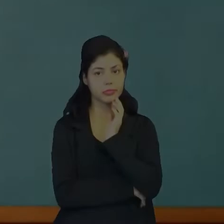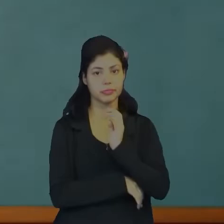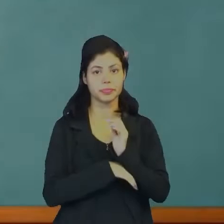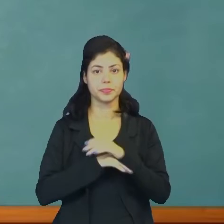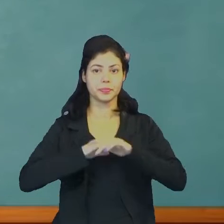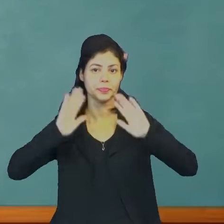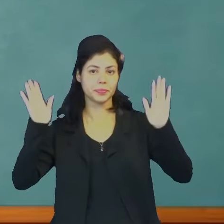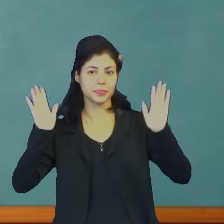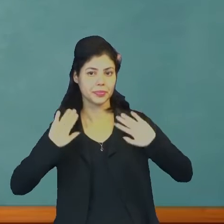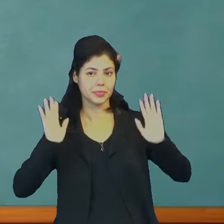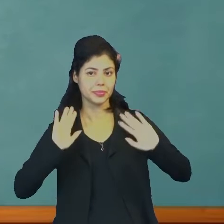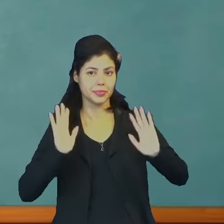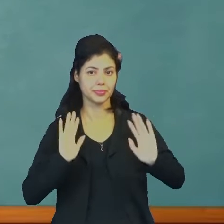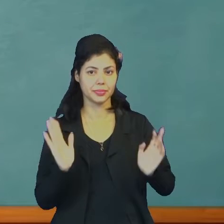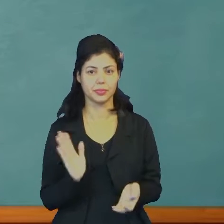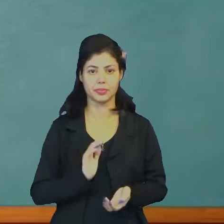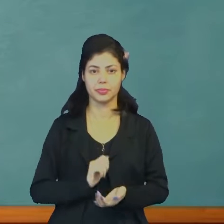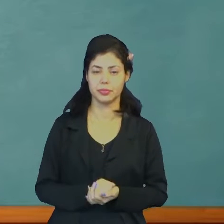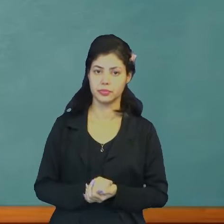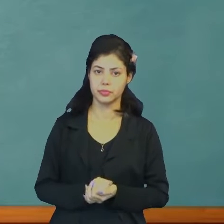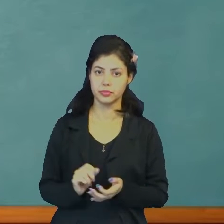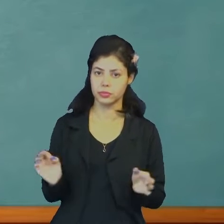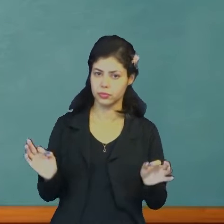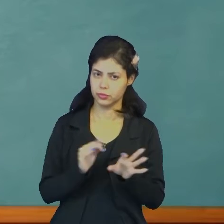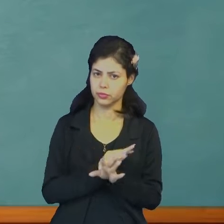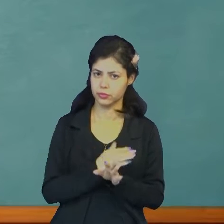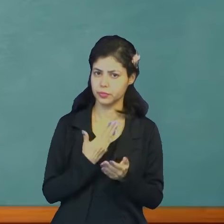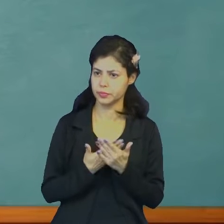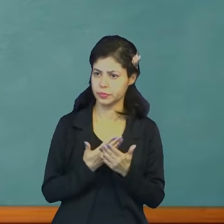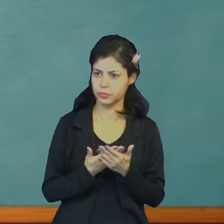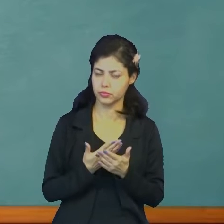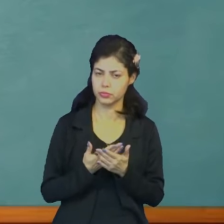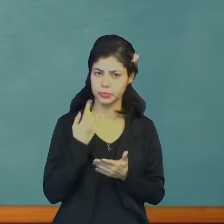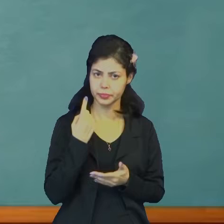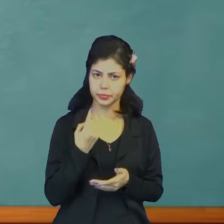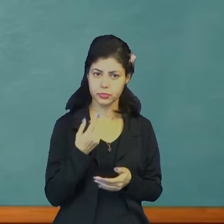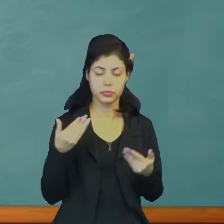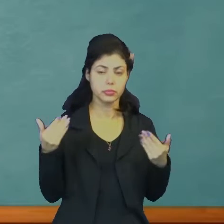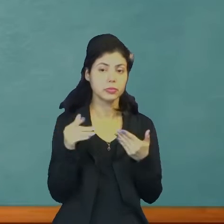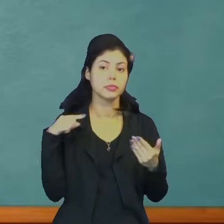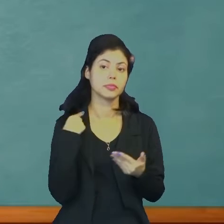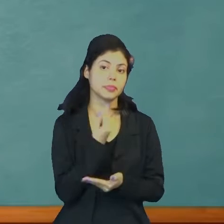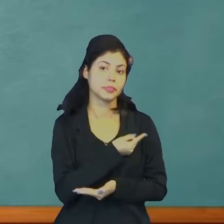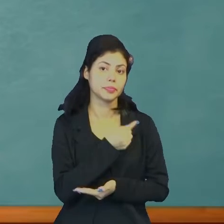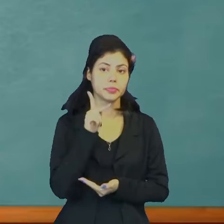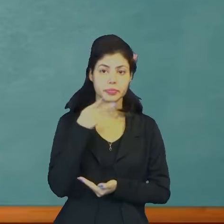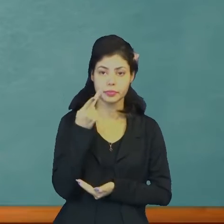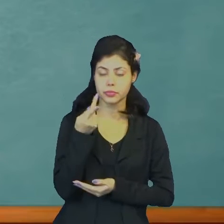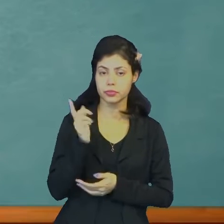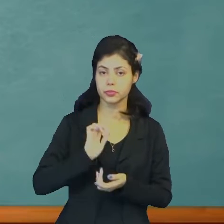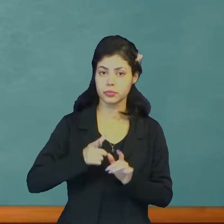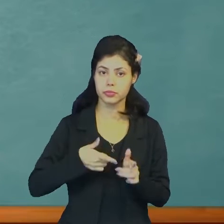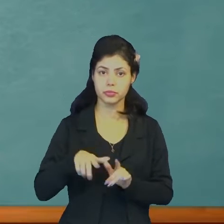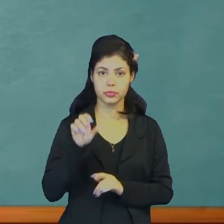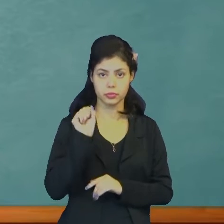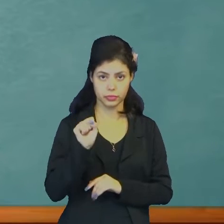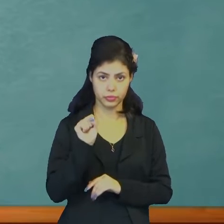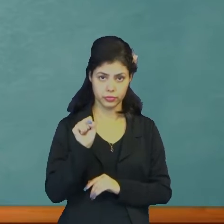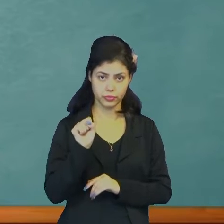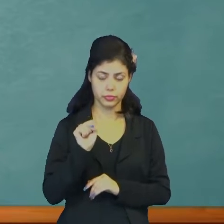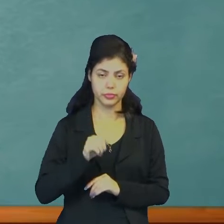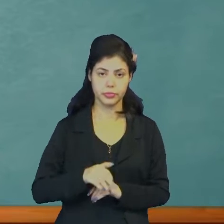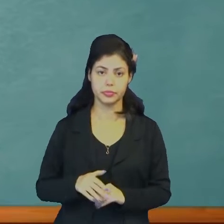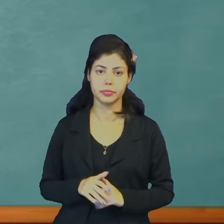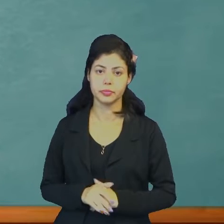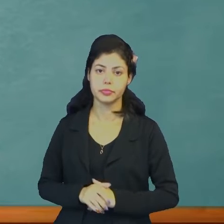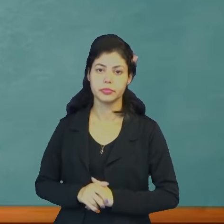Olá, meus amores! Prontos para mais uma aula? Então, hoje nós vamos falar sobre a letra